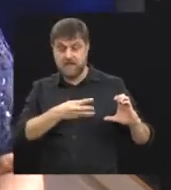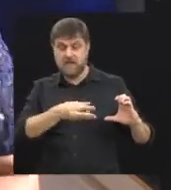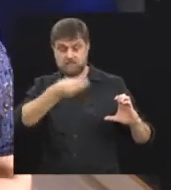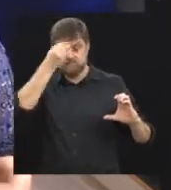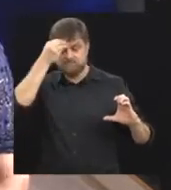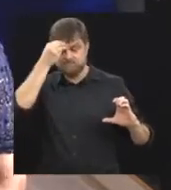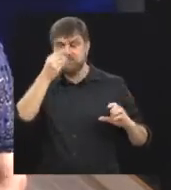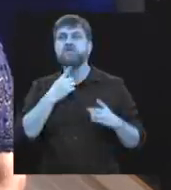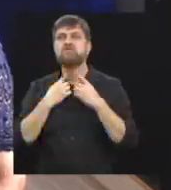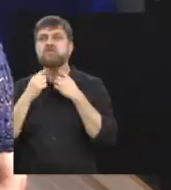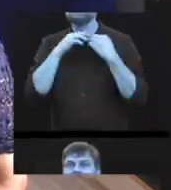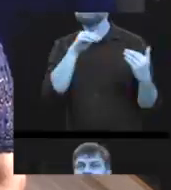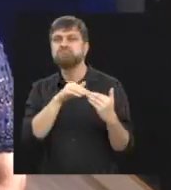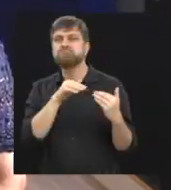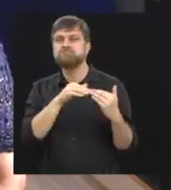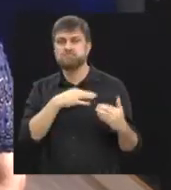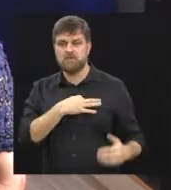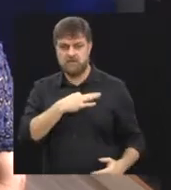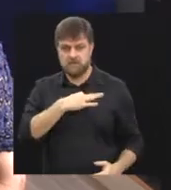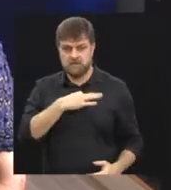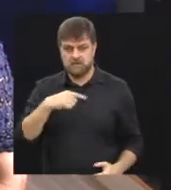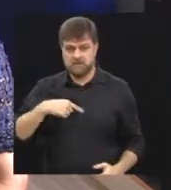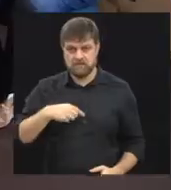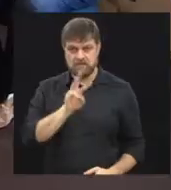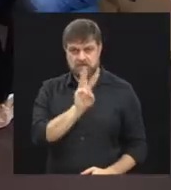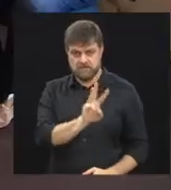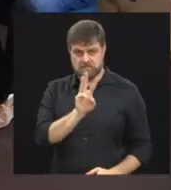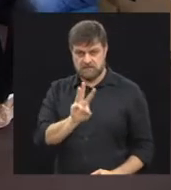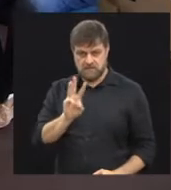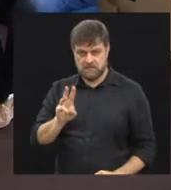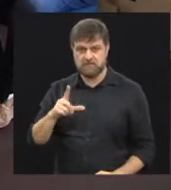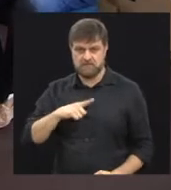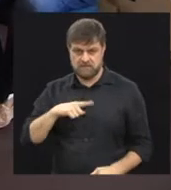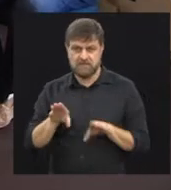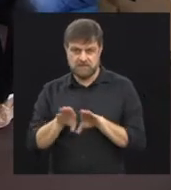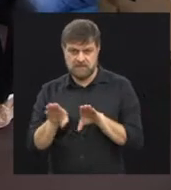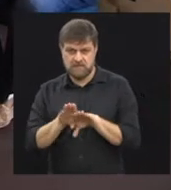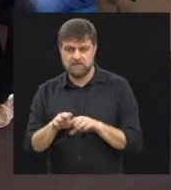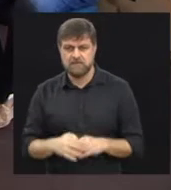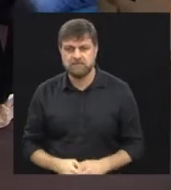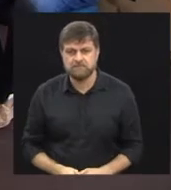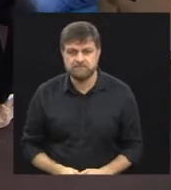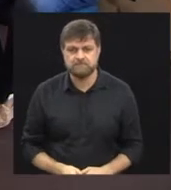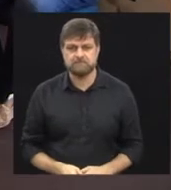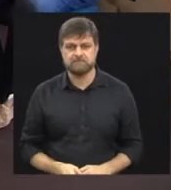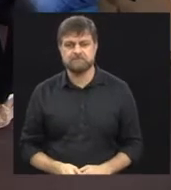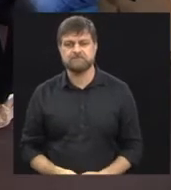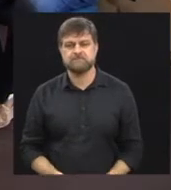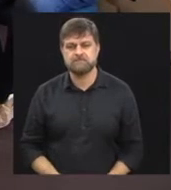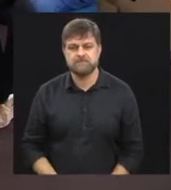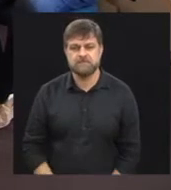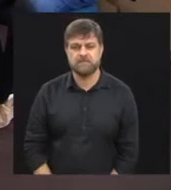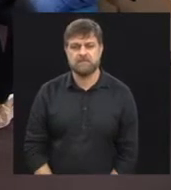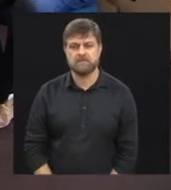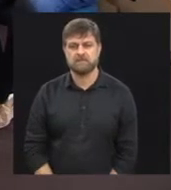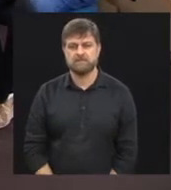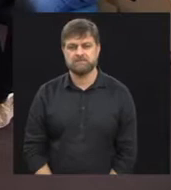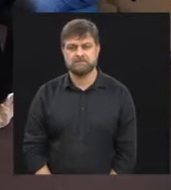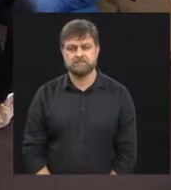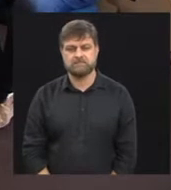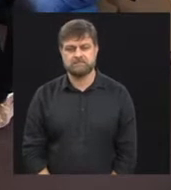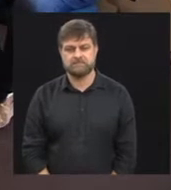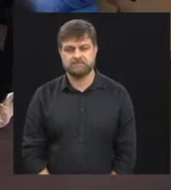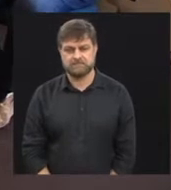realmente quer ser um voluntário da casa. O nosso site também, né, Delta? Ela falou, o site